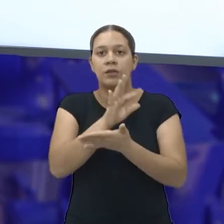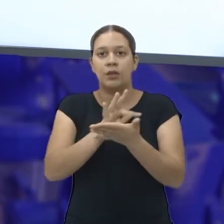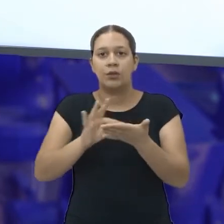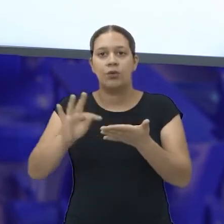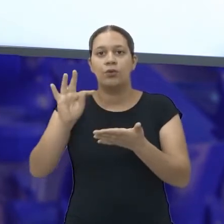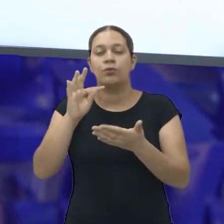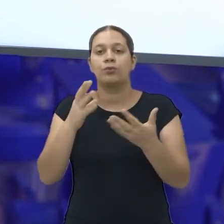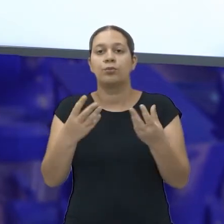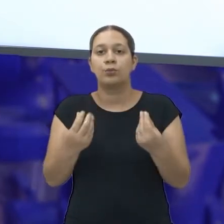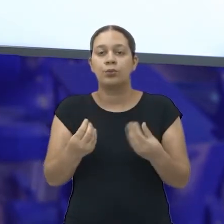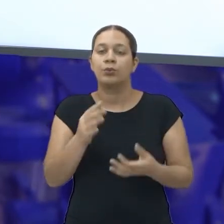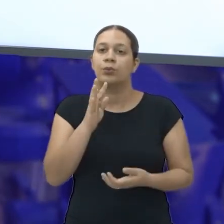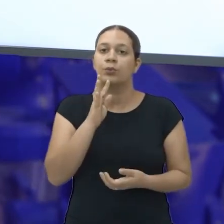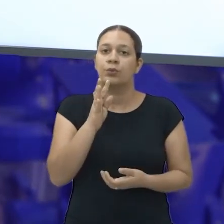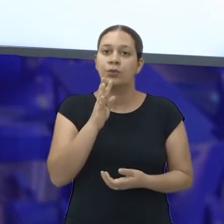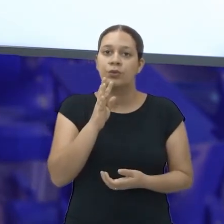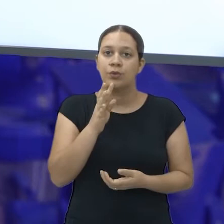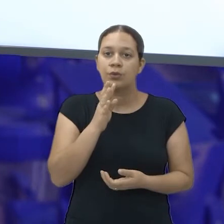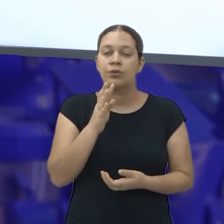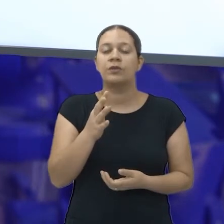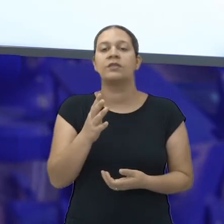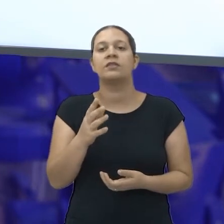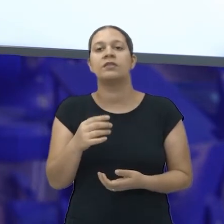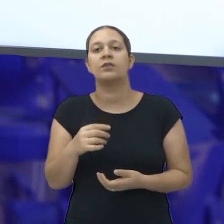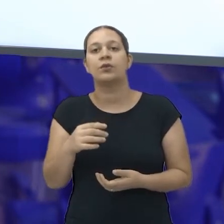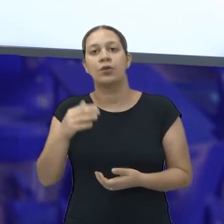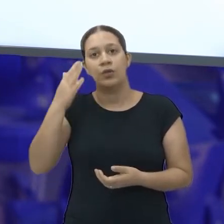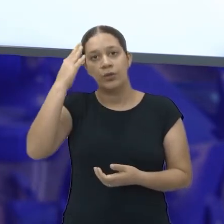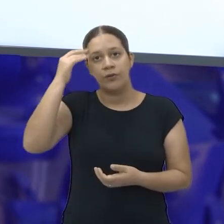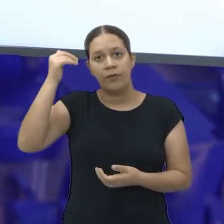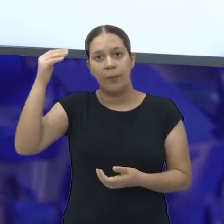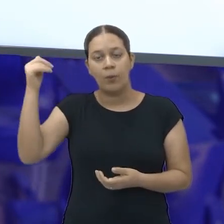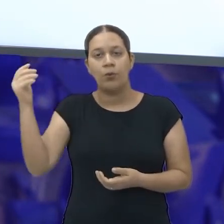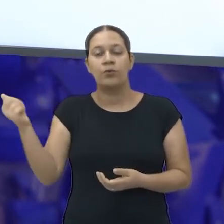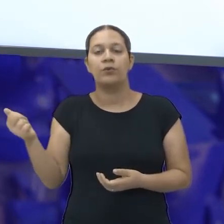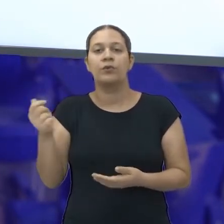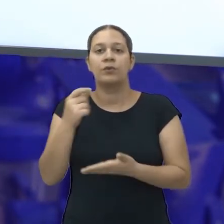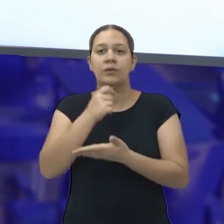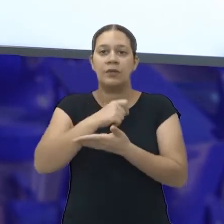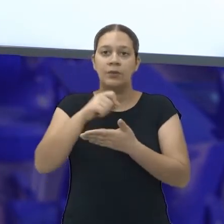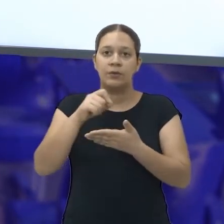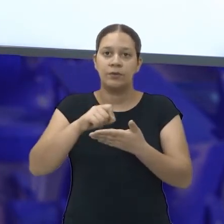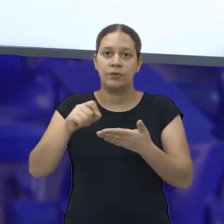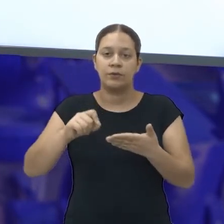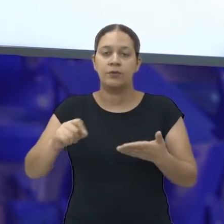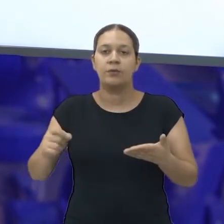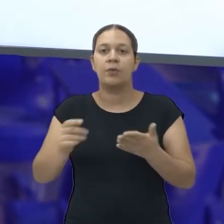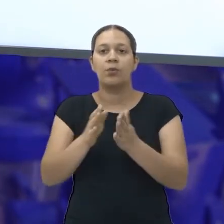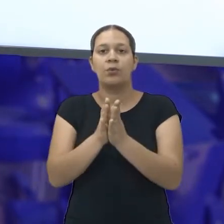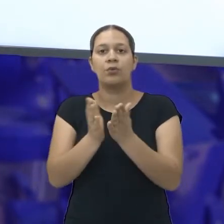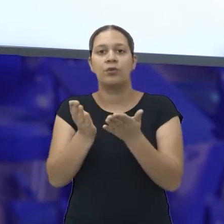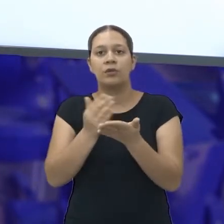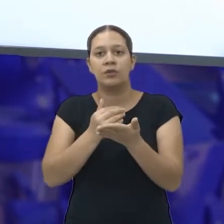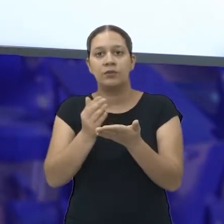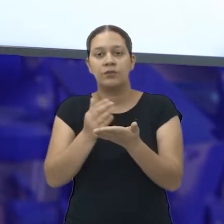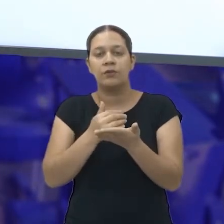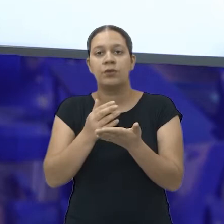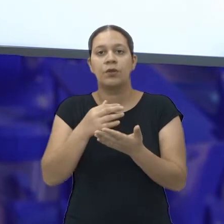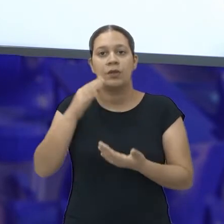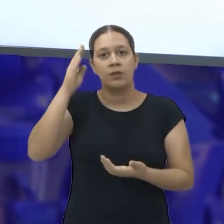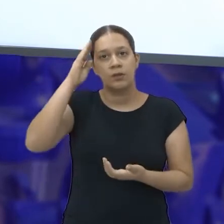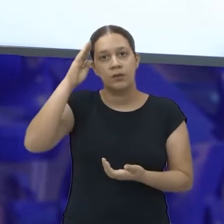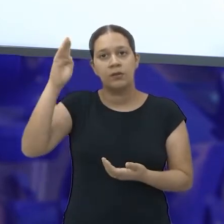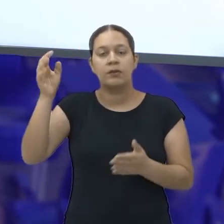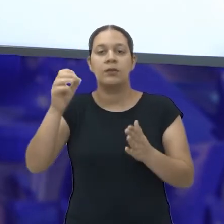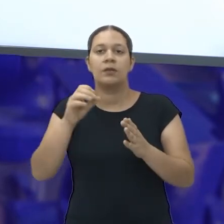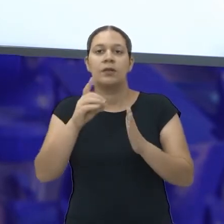teóricos bastante conhecidos, né? O Darcy Azambuja, mais antigo, inclusive, escreveu um livro principal dele na década